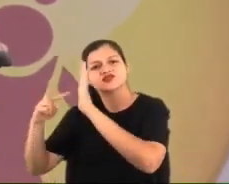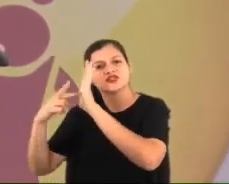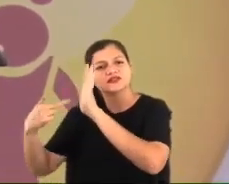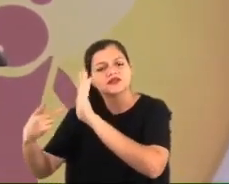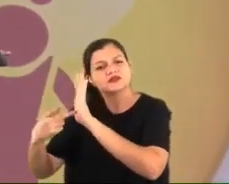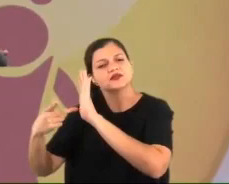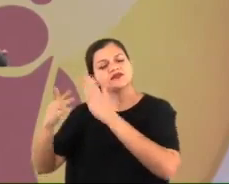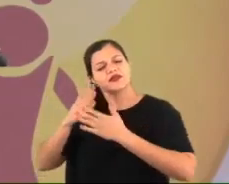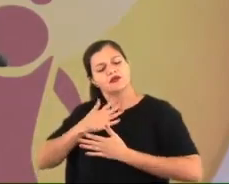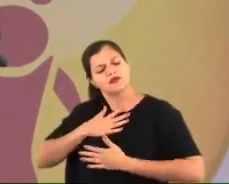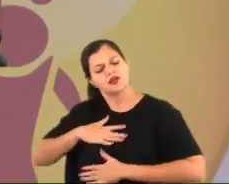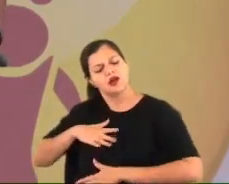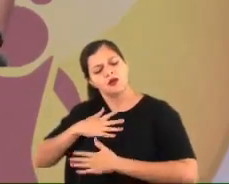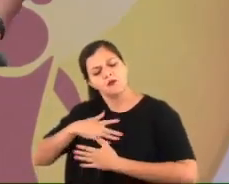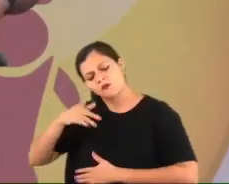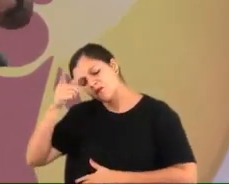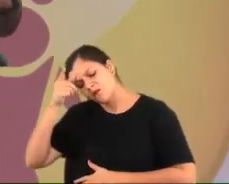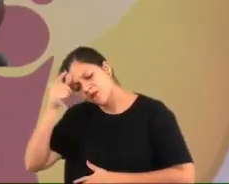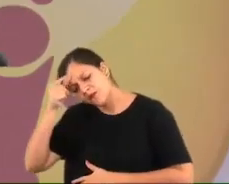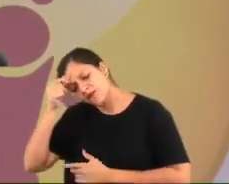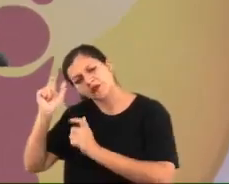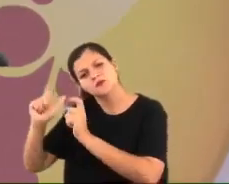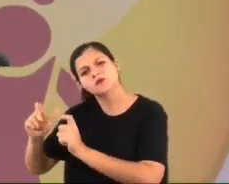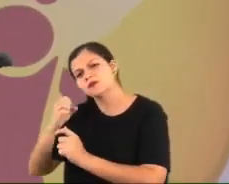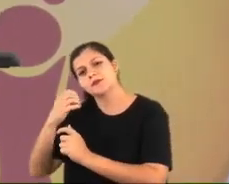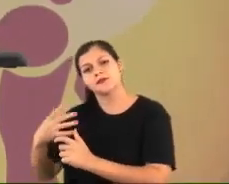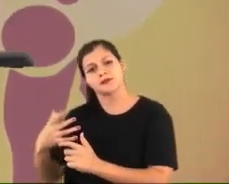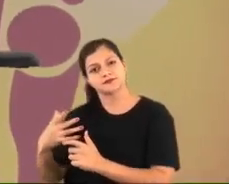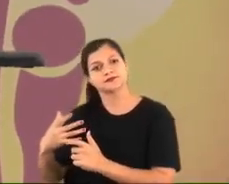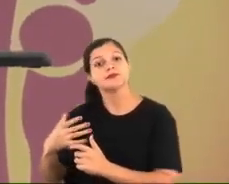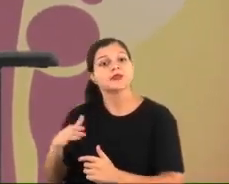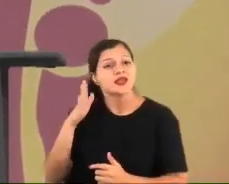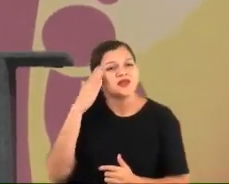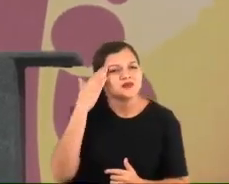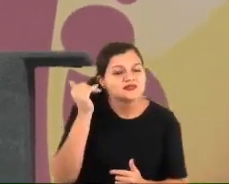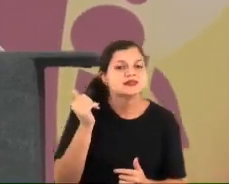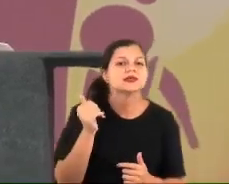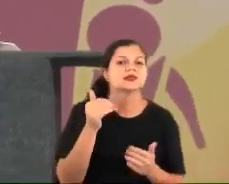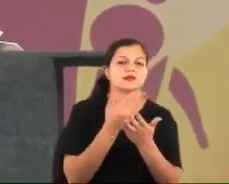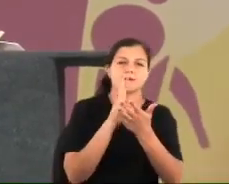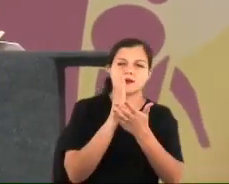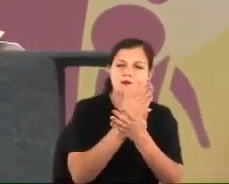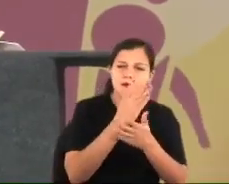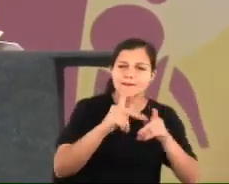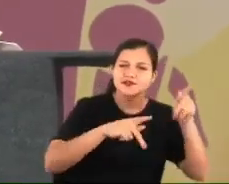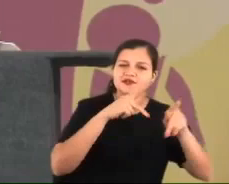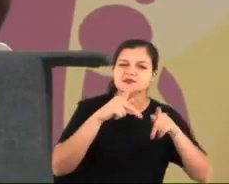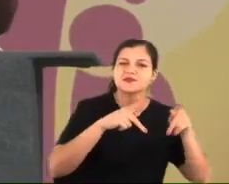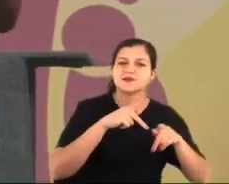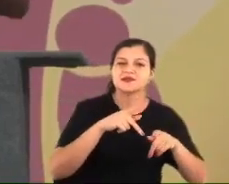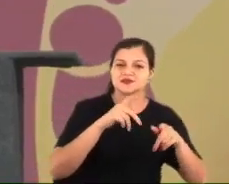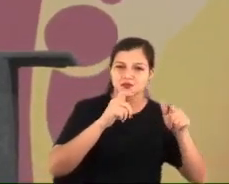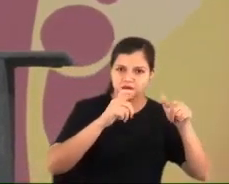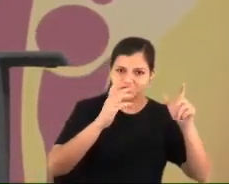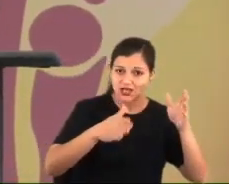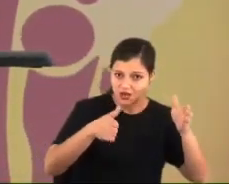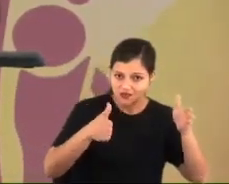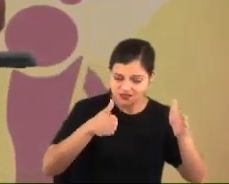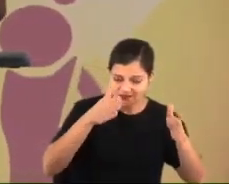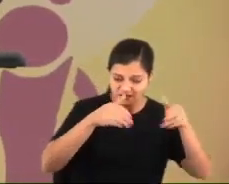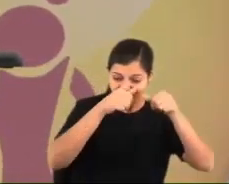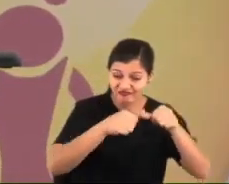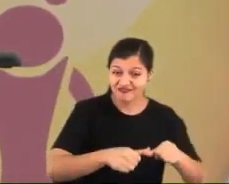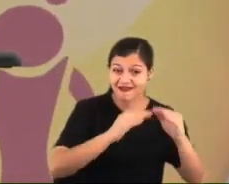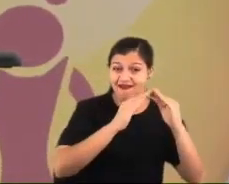você está tendo aí, eu sei que para algumas pessoas a quarentena está sendo fantástico. Poder ficar com a sua família, só que eu sei que